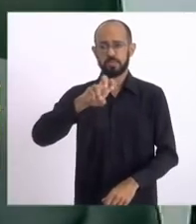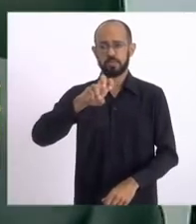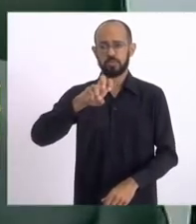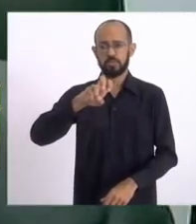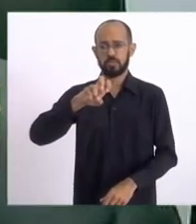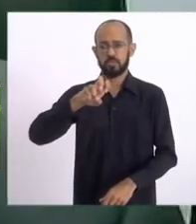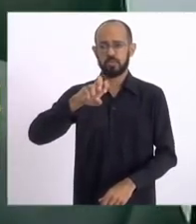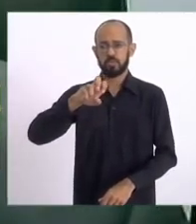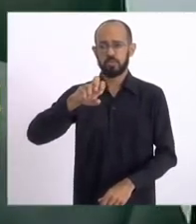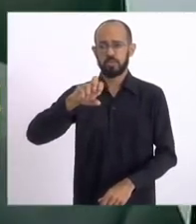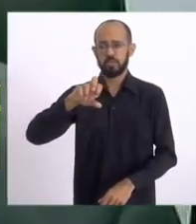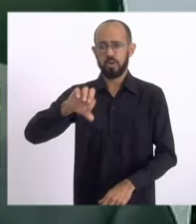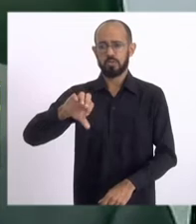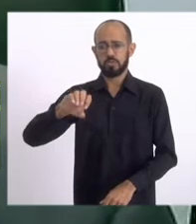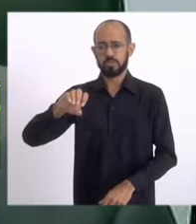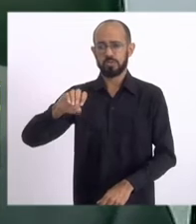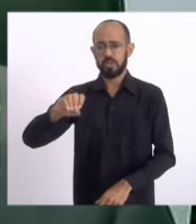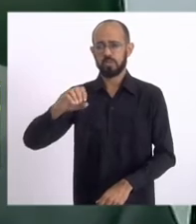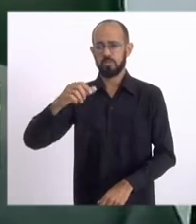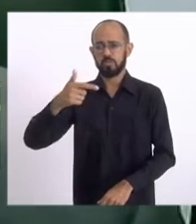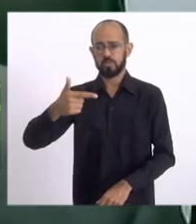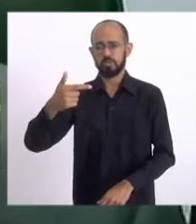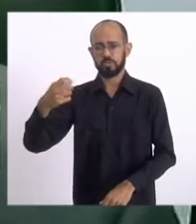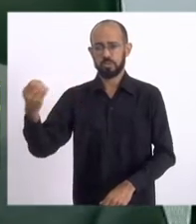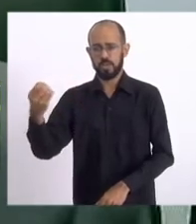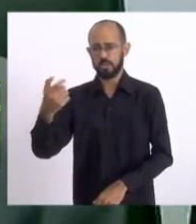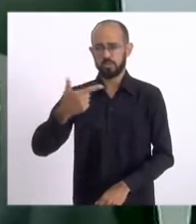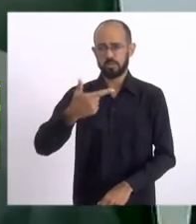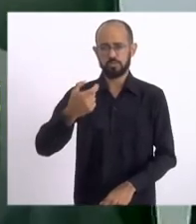5020 de 2021.